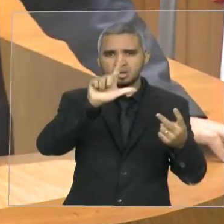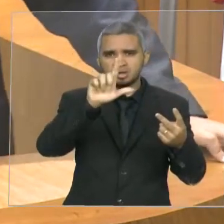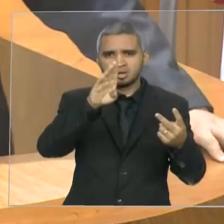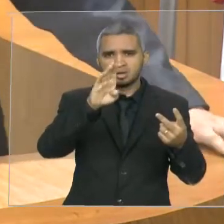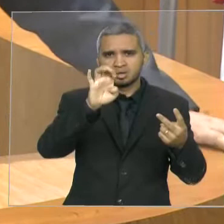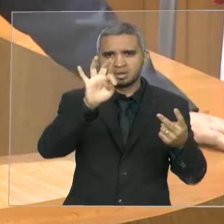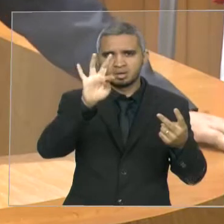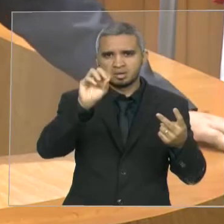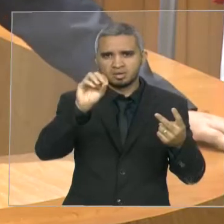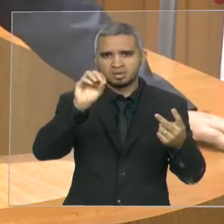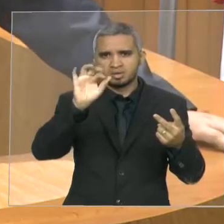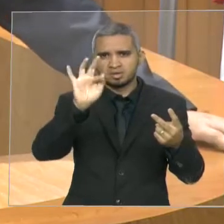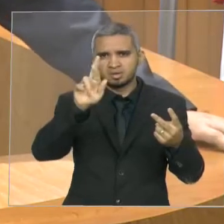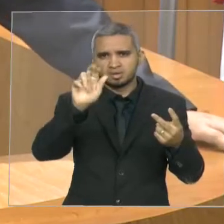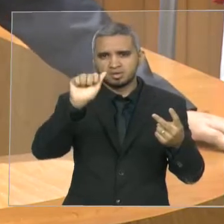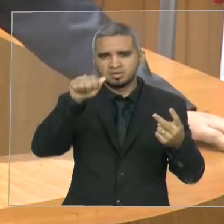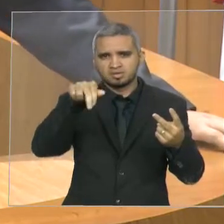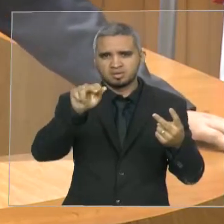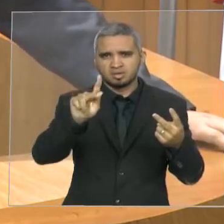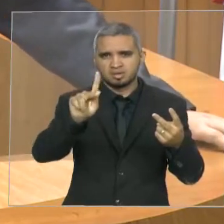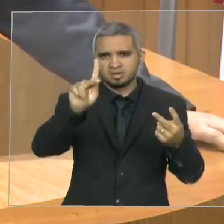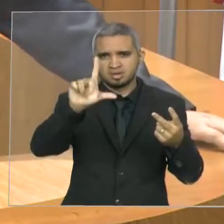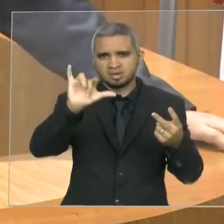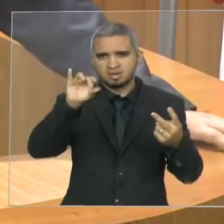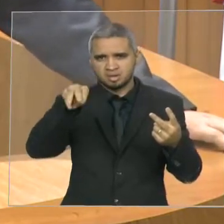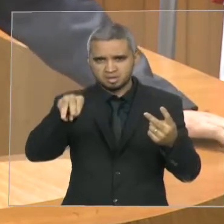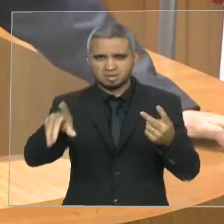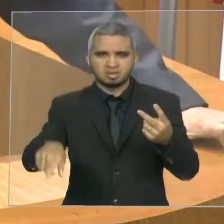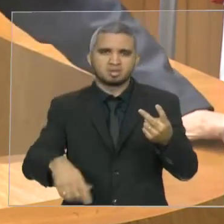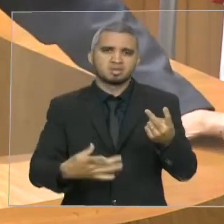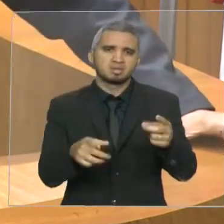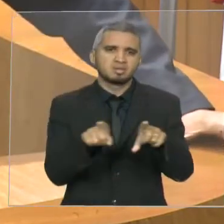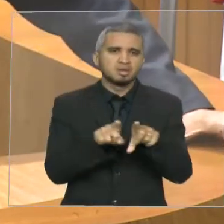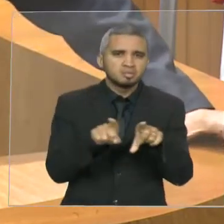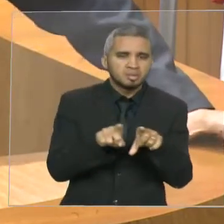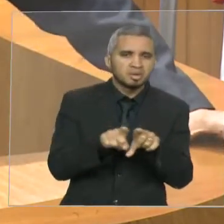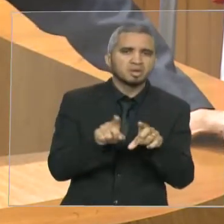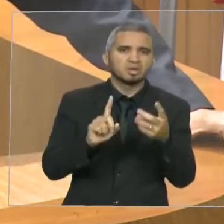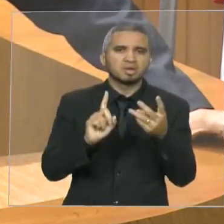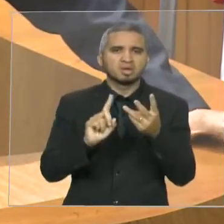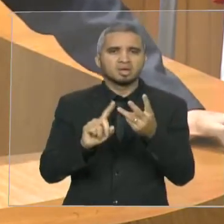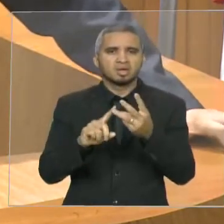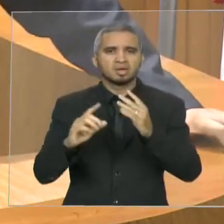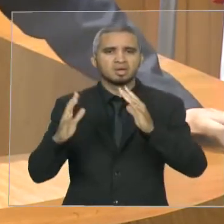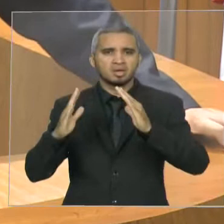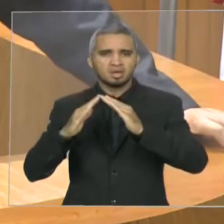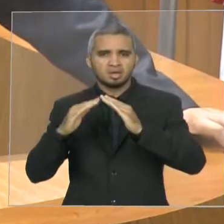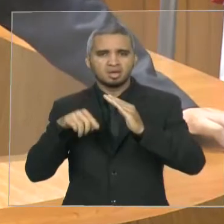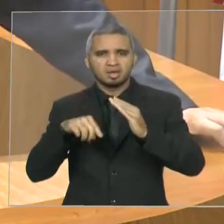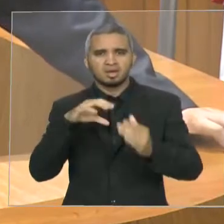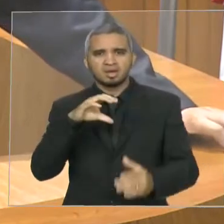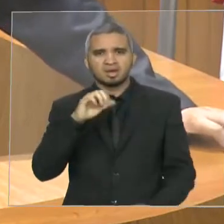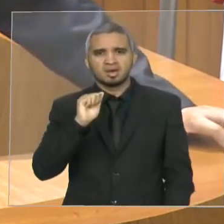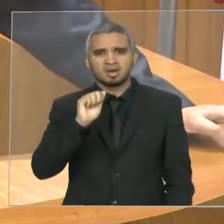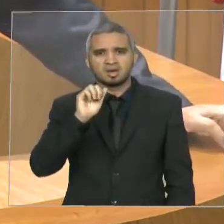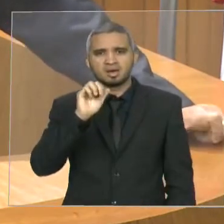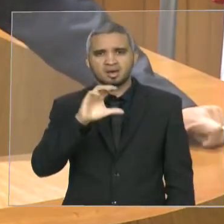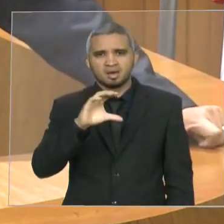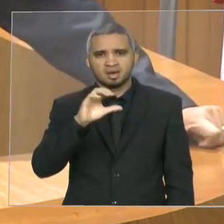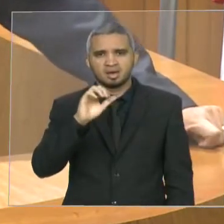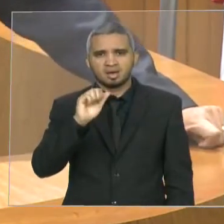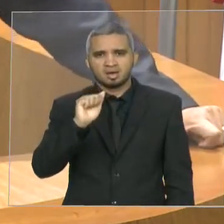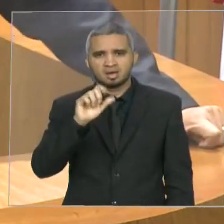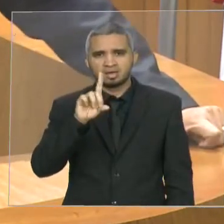instituições como a Academia Imperatrizense de Letras. Quantos lutaram para criar este Museu Histórico de